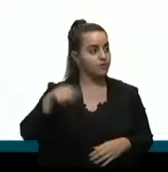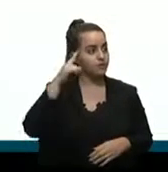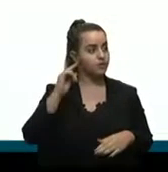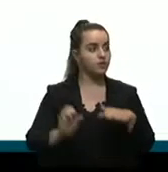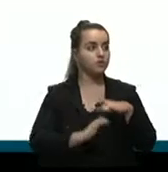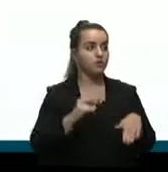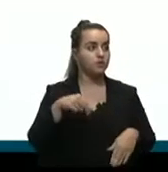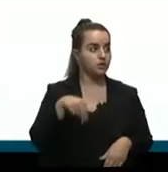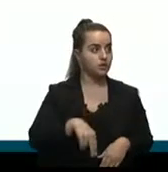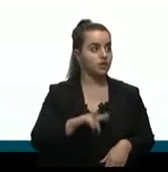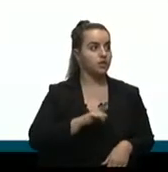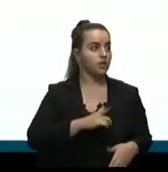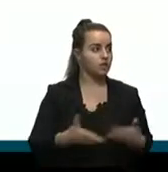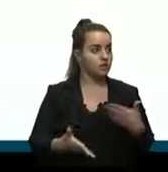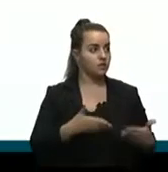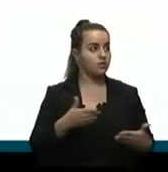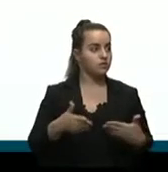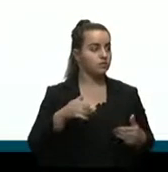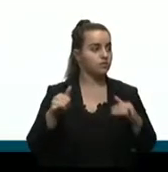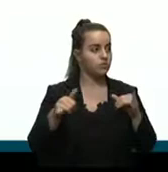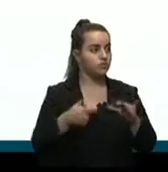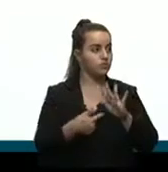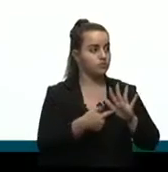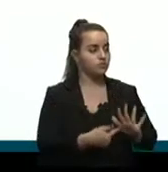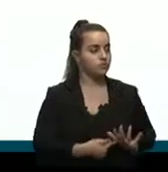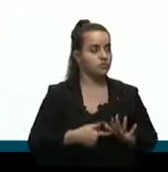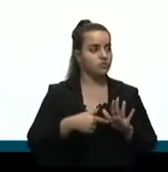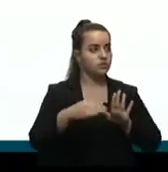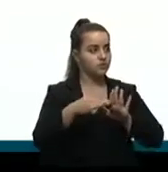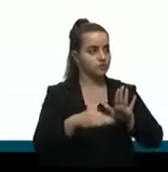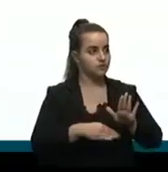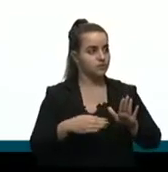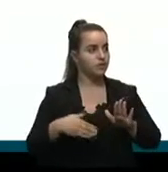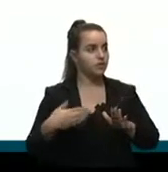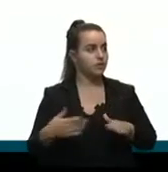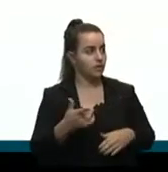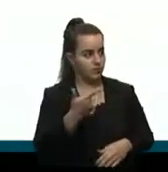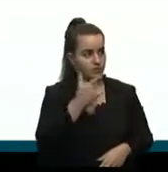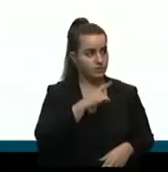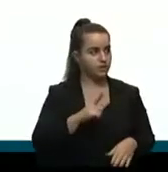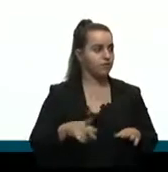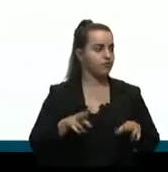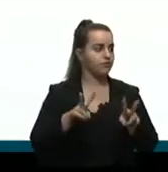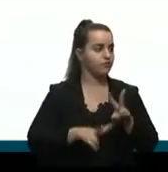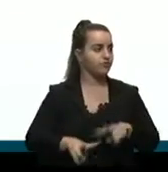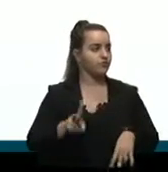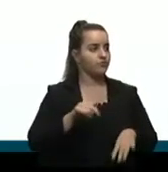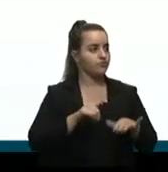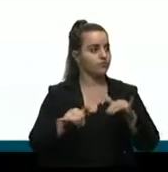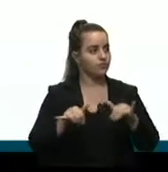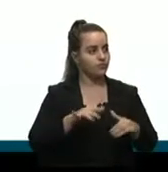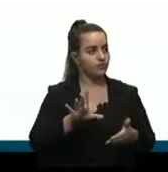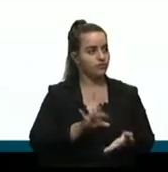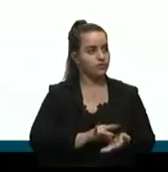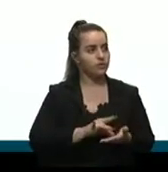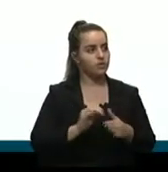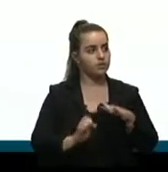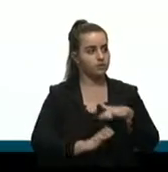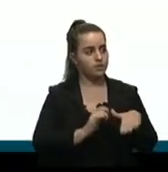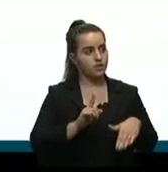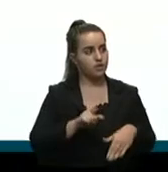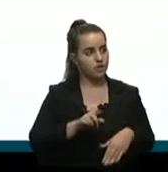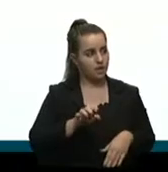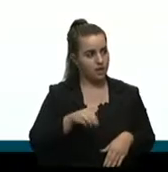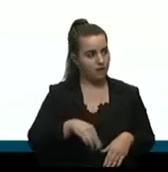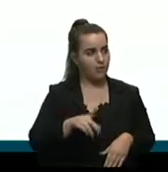Considerando que a empresa N tem acesso aos dados amostrados na tabela a seguir, ela consegue constatar se a afirmação da empresa